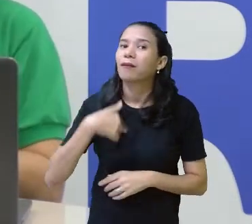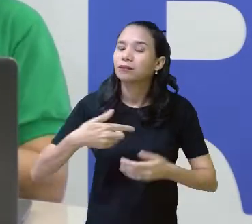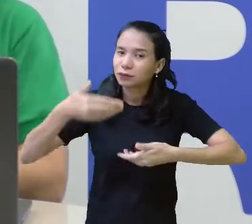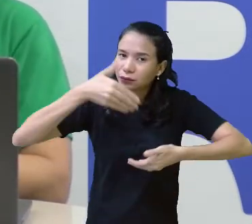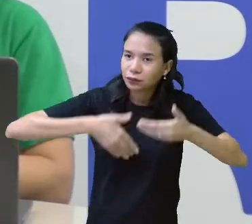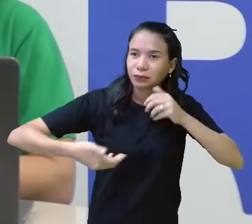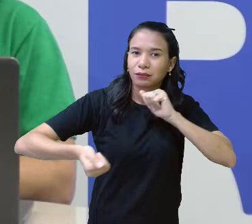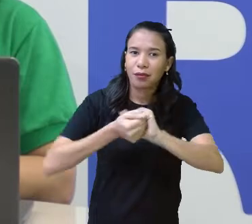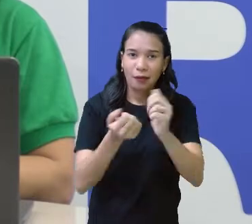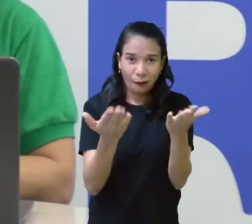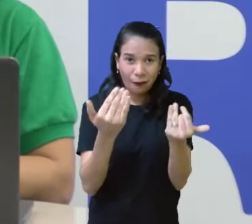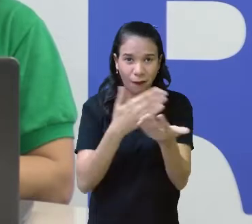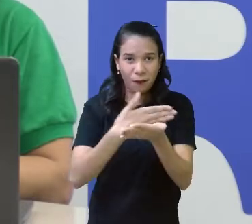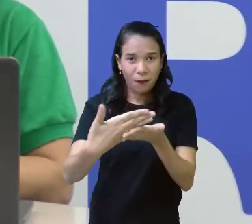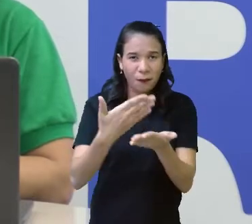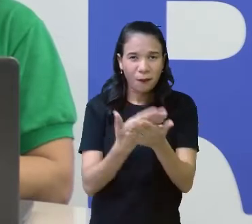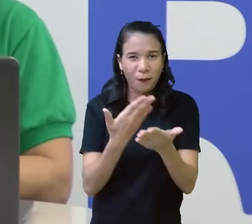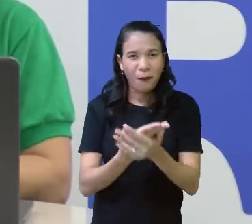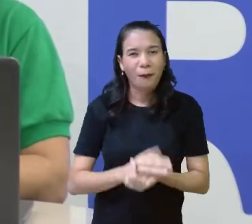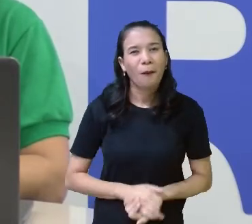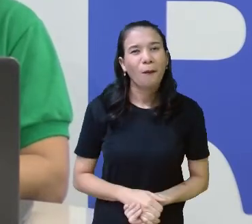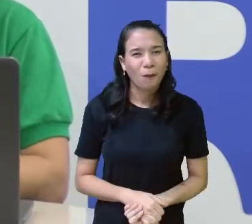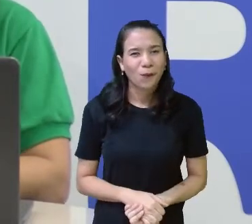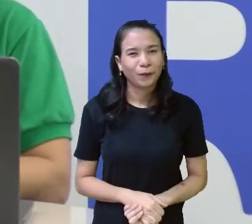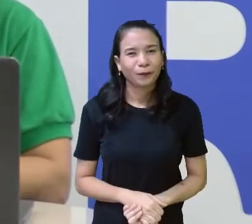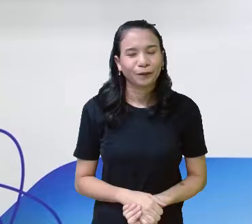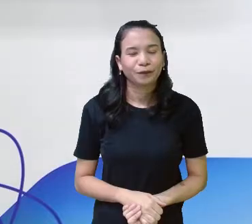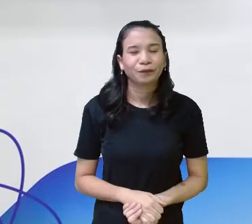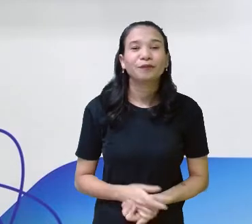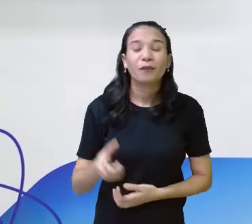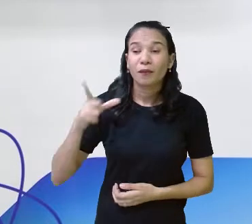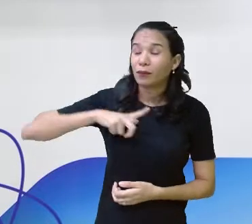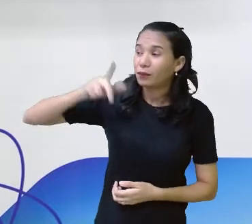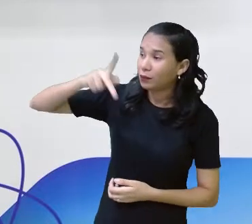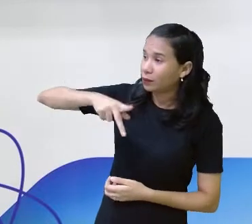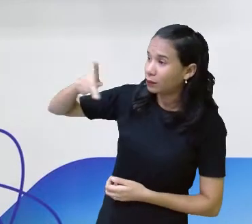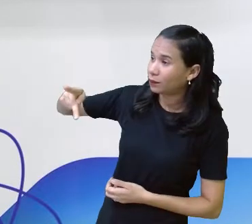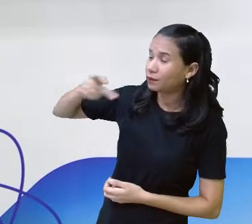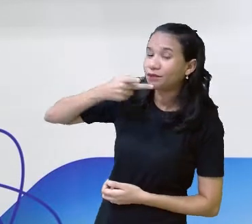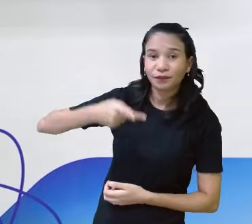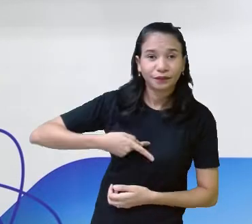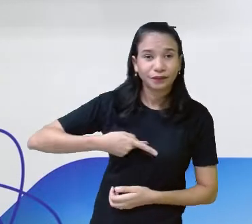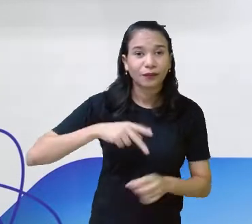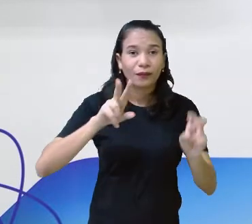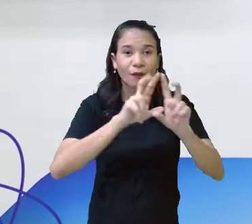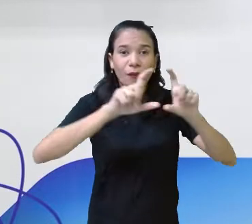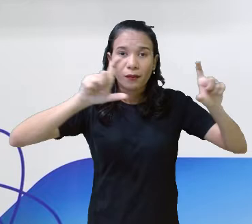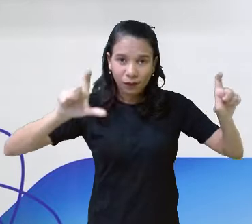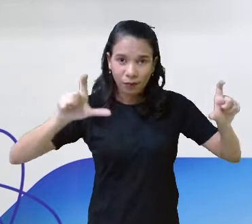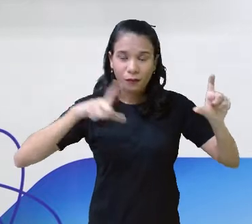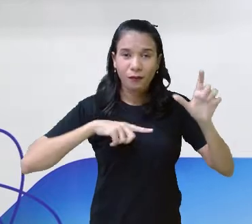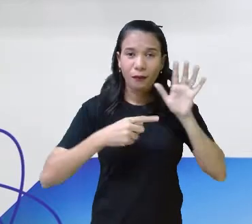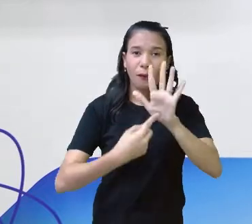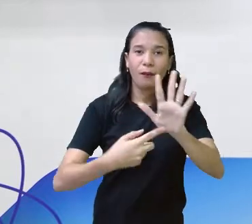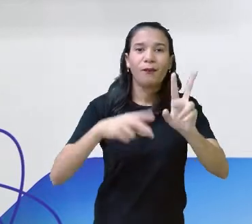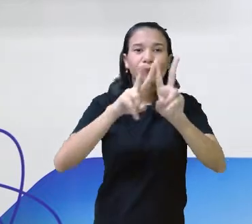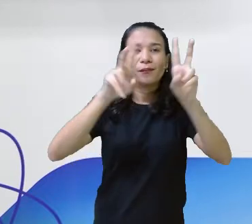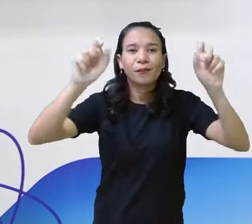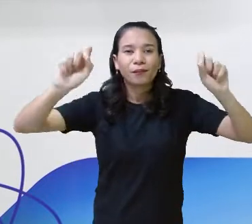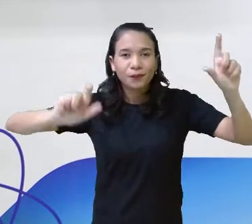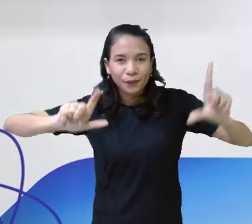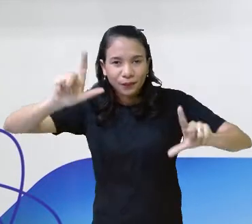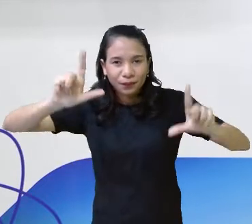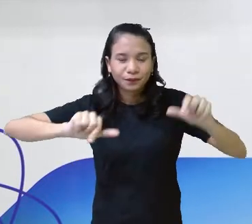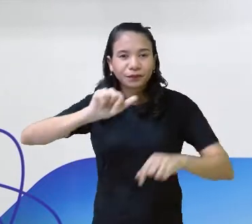e vamos embora para a aula. Vamos embora para a aula. Como a professora Kedma já disse, o tema da aula está aparecendo aí na tela. Aí